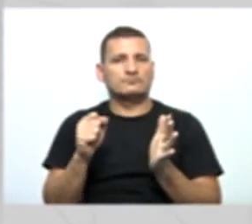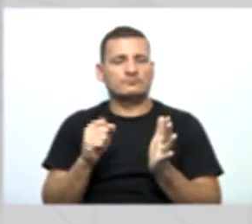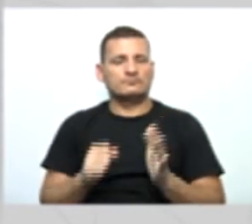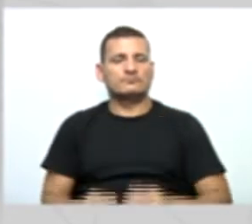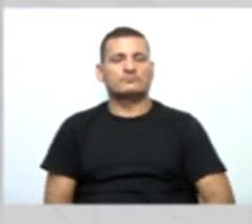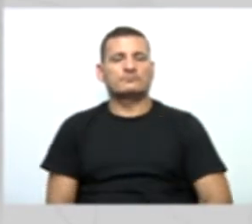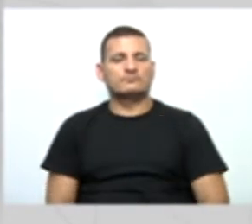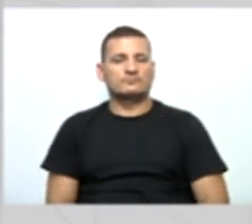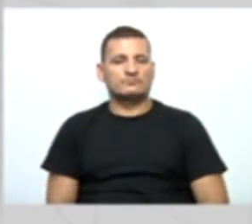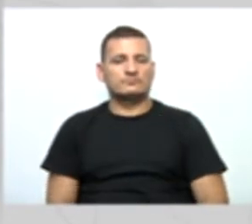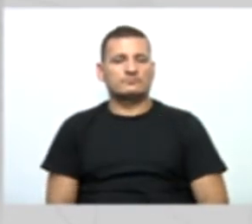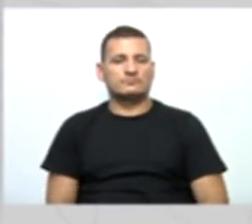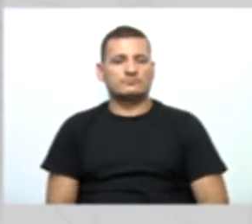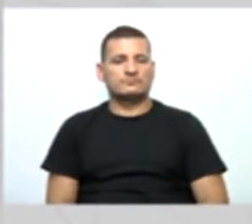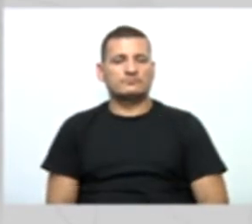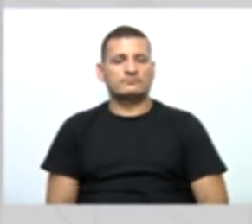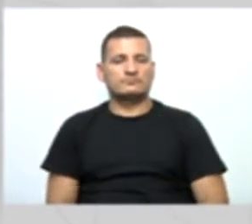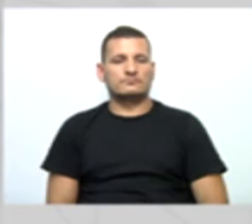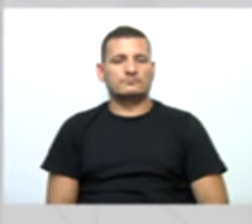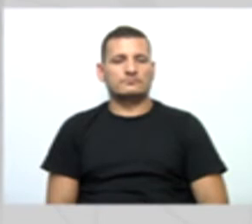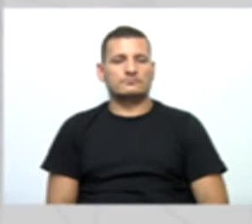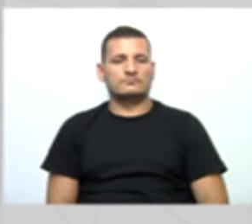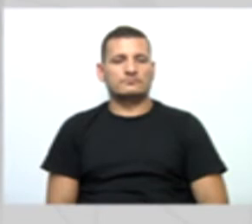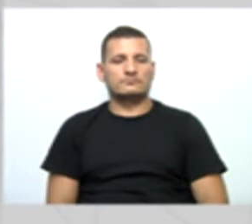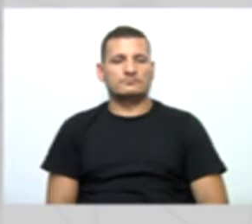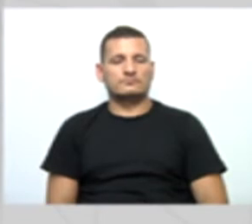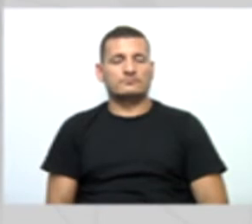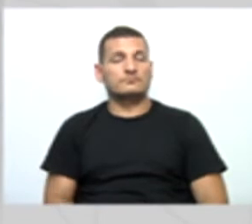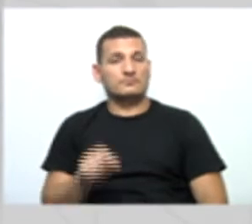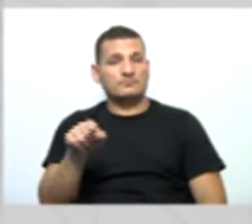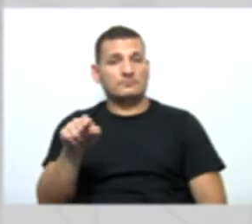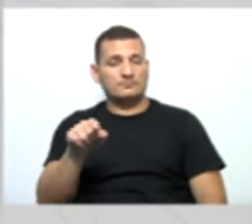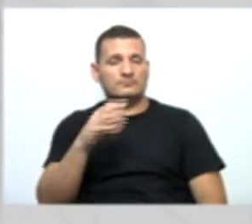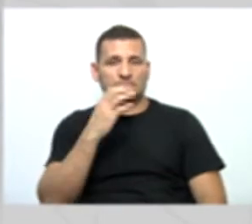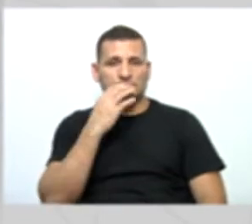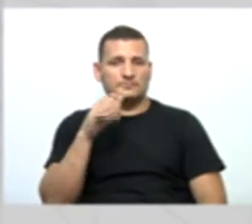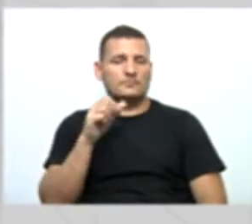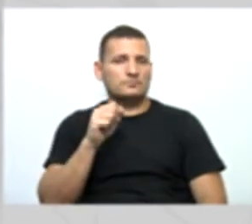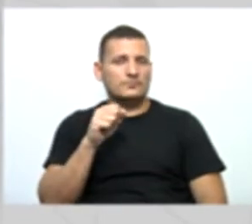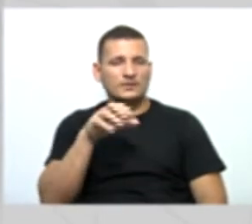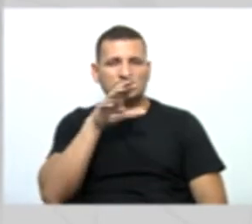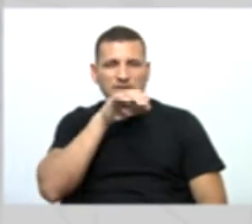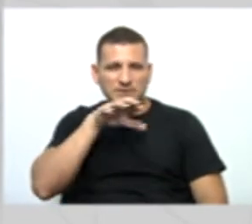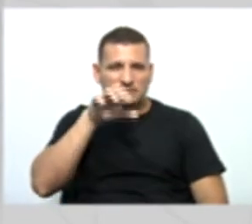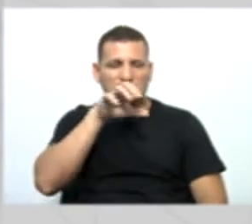objeto cachorro chamado Belinha? Vamos dizer que a Belinha pode latir,